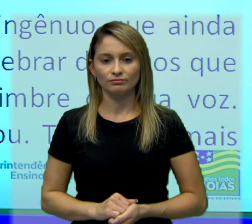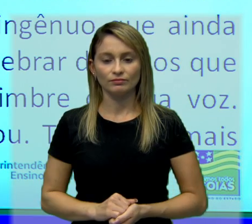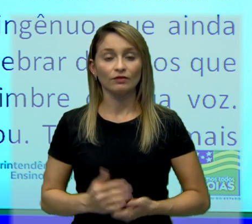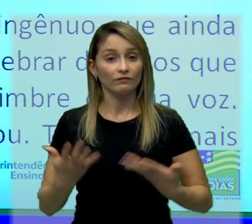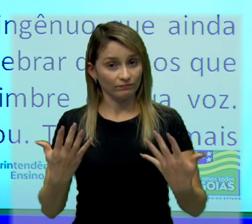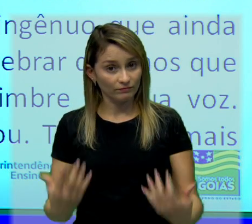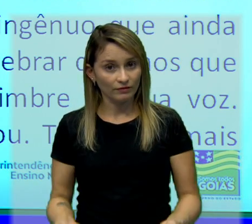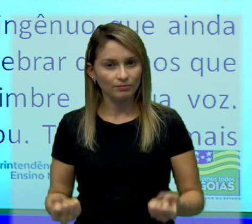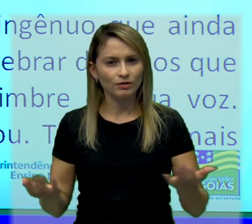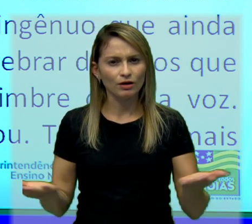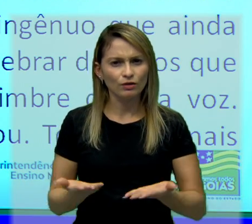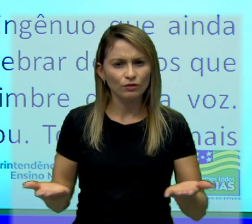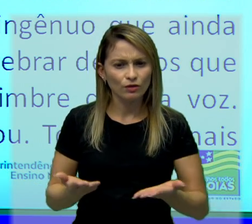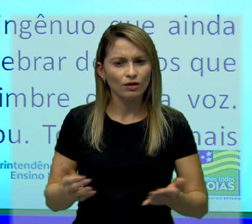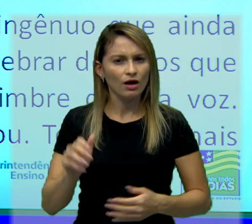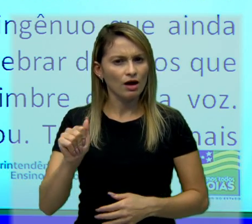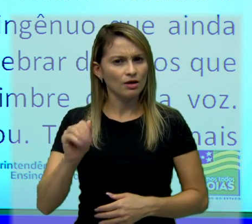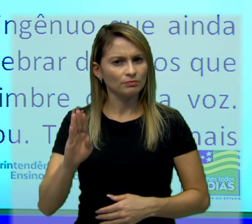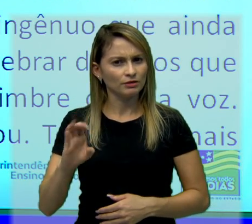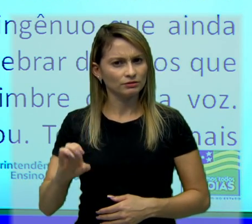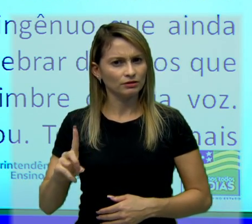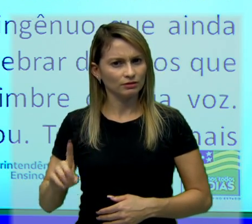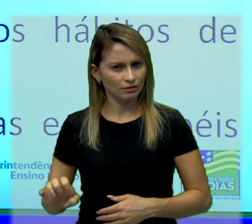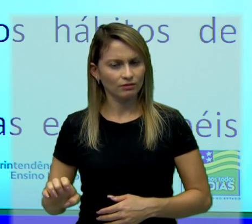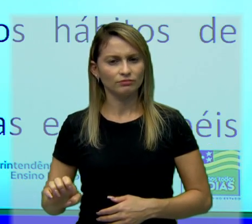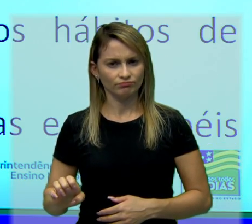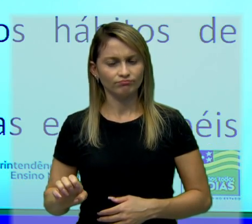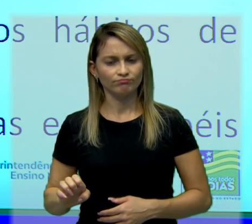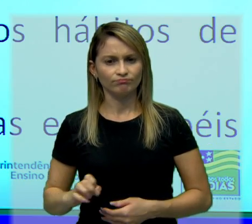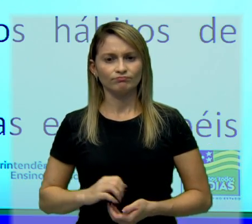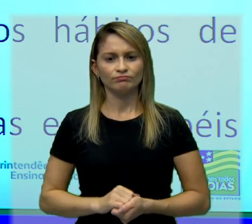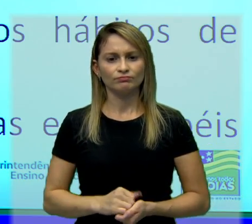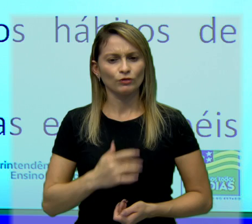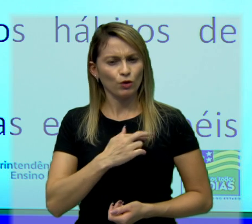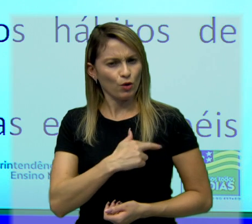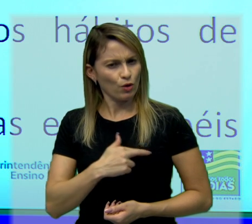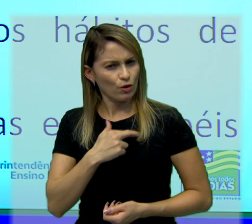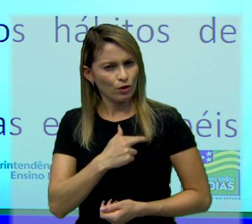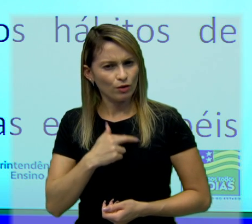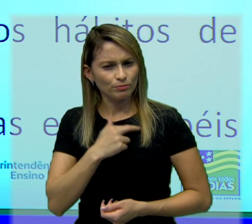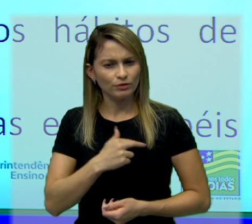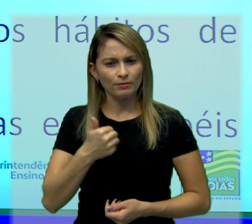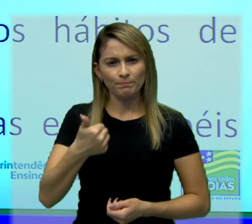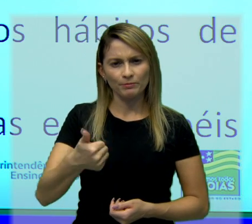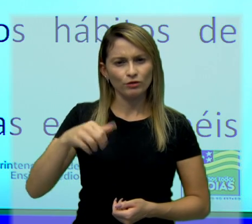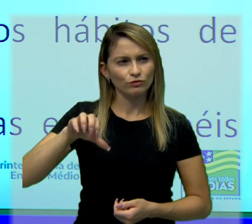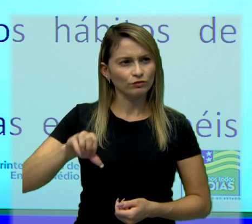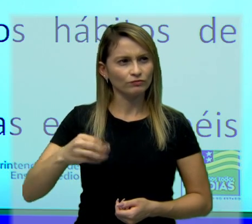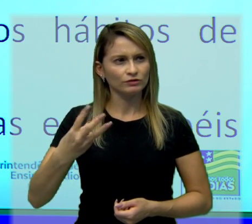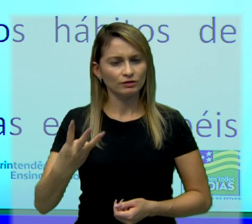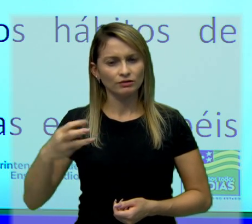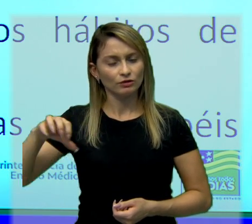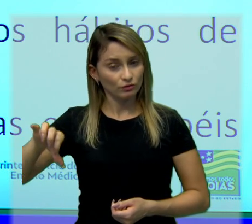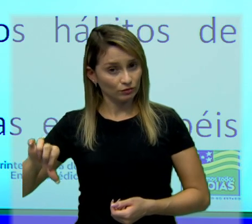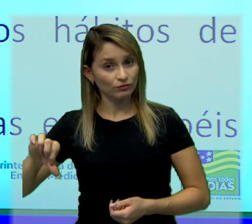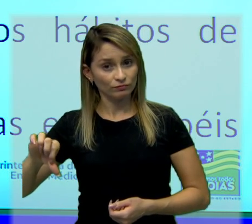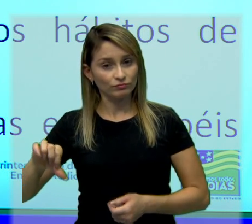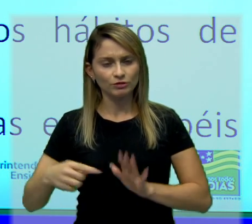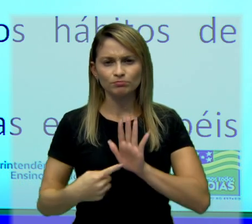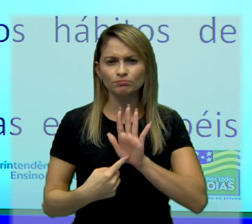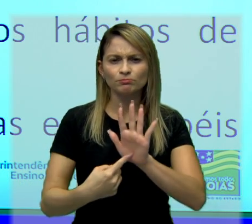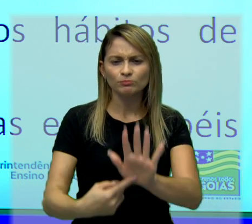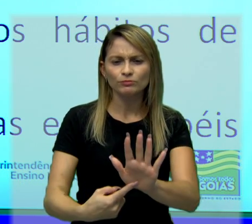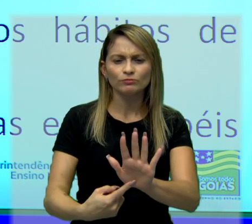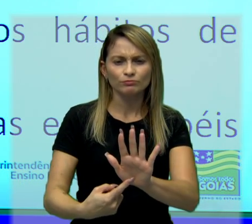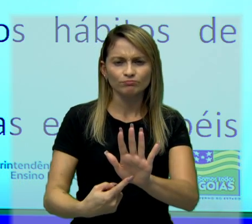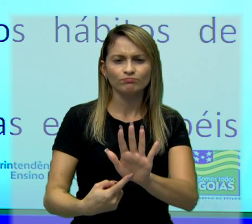trepidante. Vamos lá, então, para as nossas alternativas. O romance de